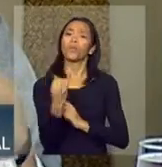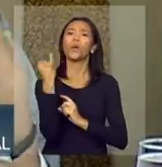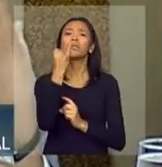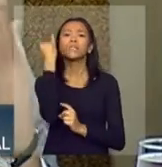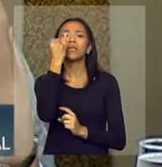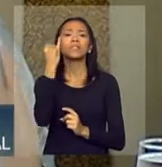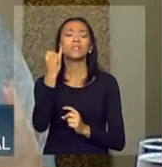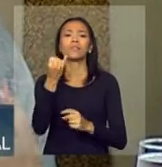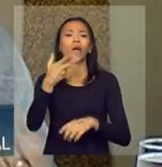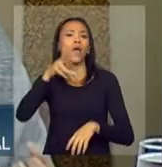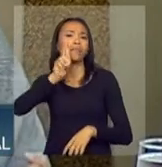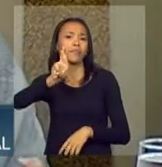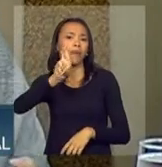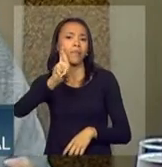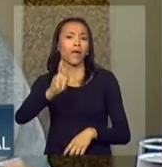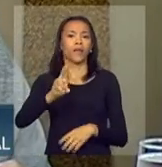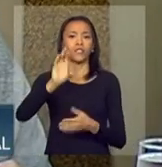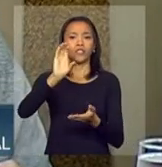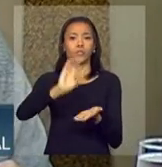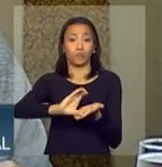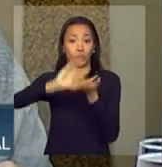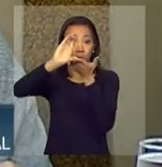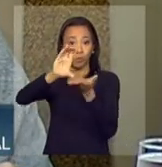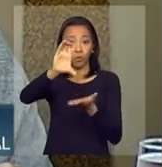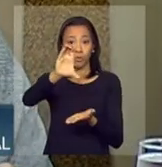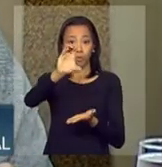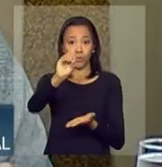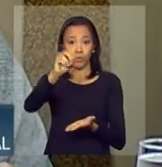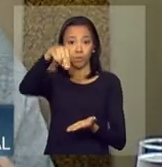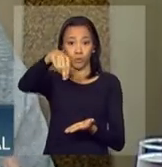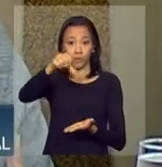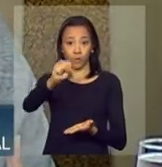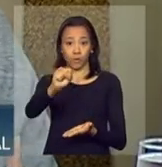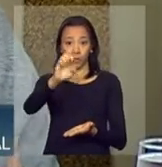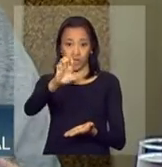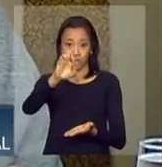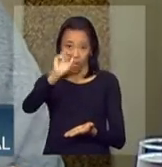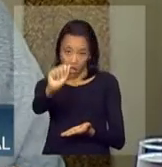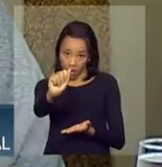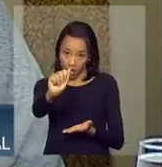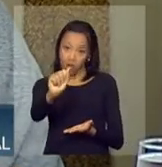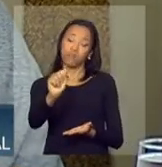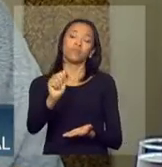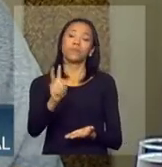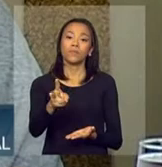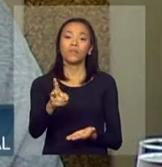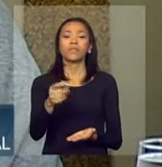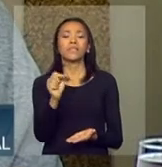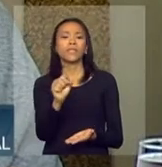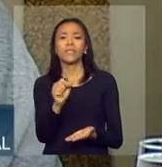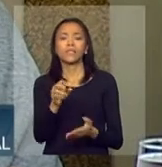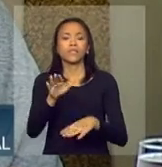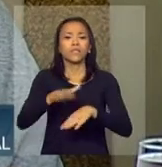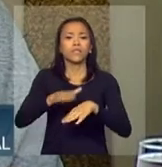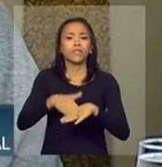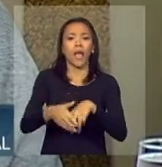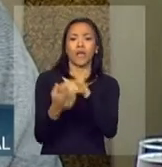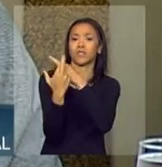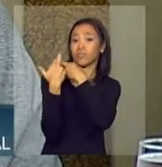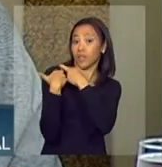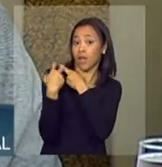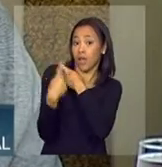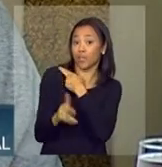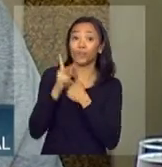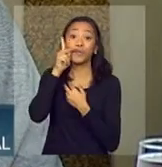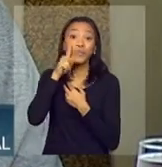do Conceia, e vejo que eles têm uma apostam no papel político do